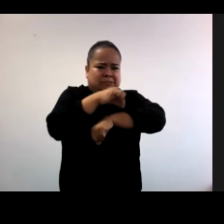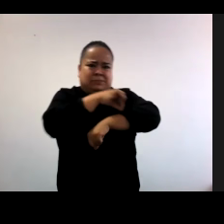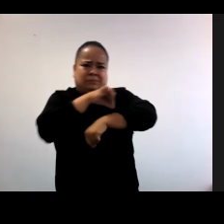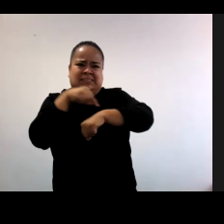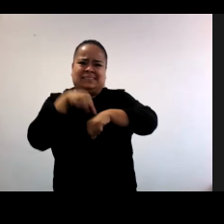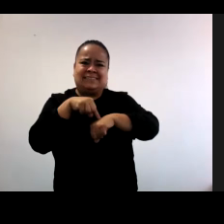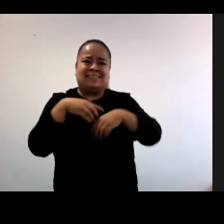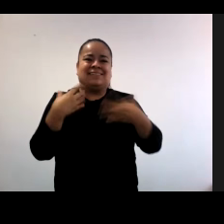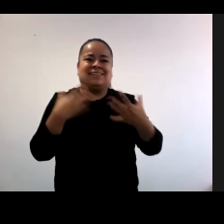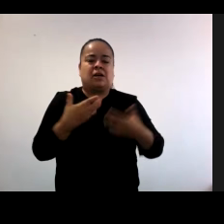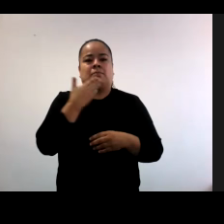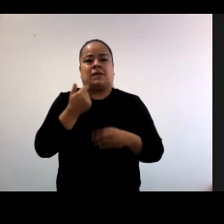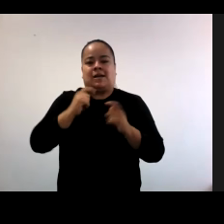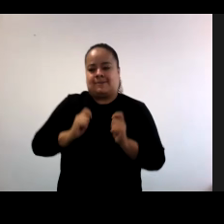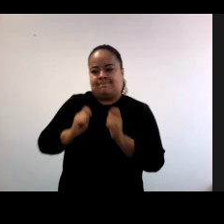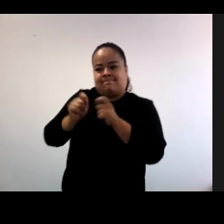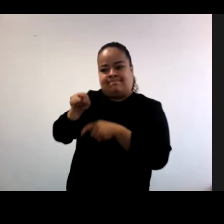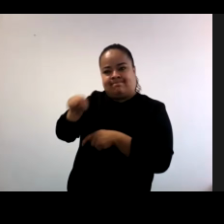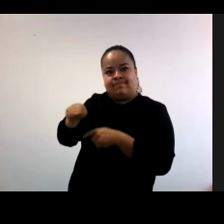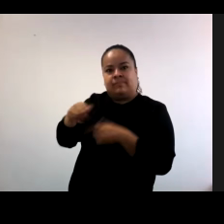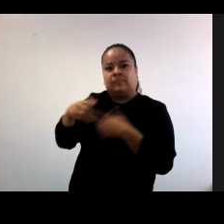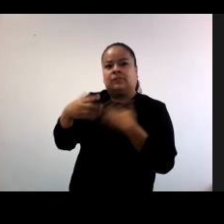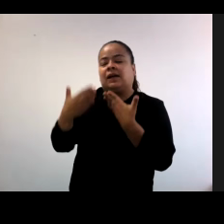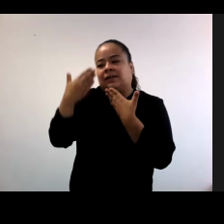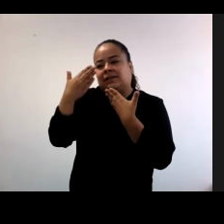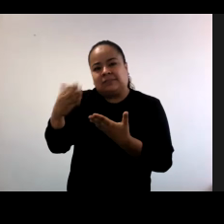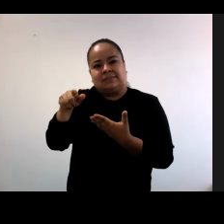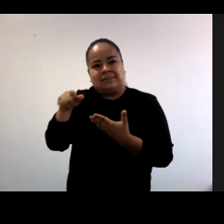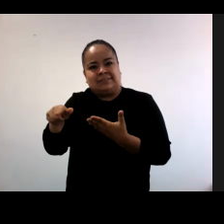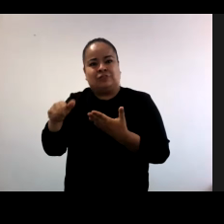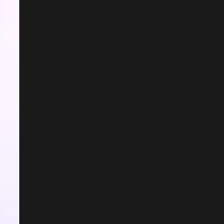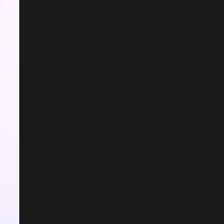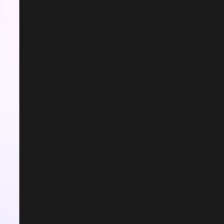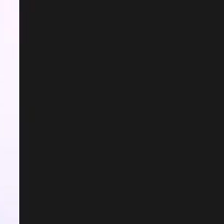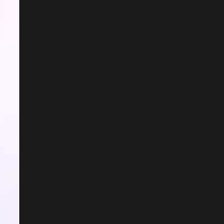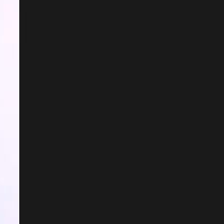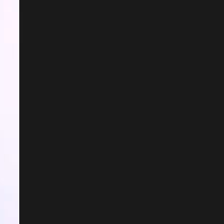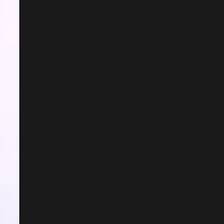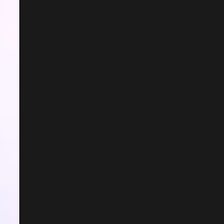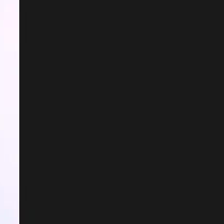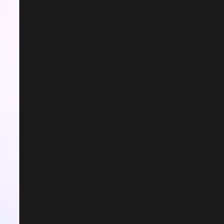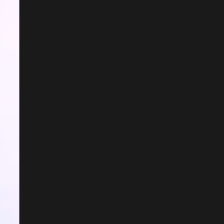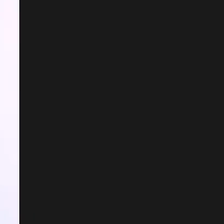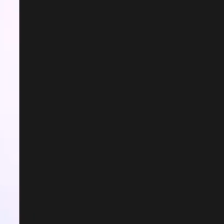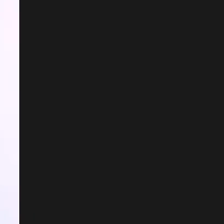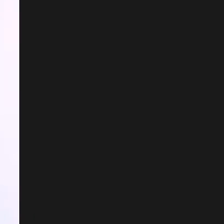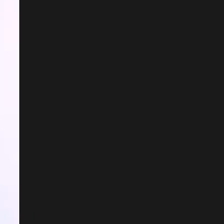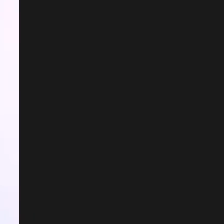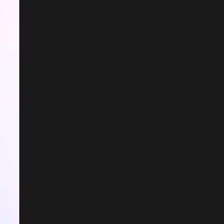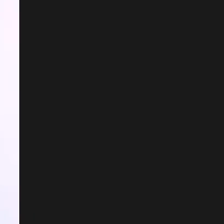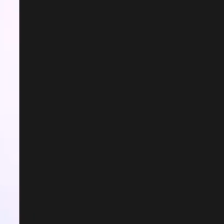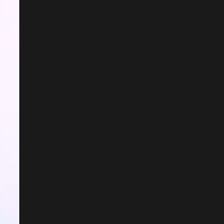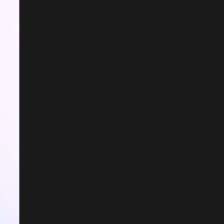prazer passar a palavra a Maria. Muito obrigada por acompanhar-nos. O microfone é seu. Muito obrigado,